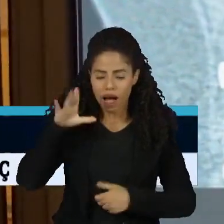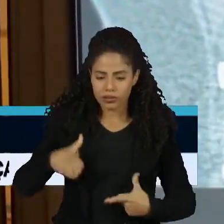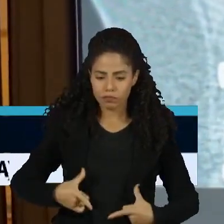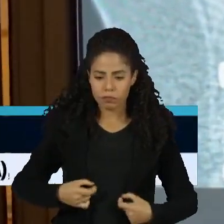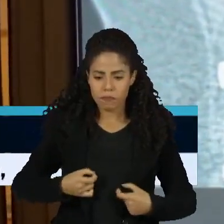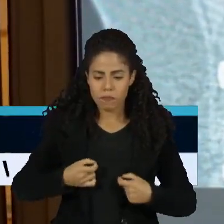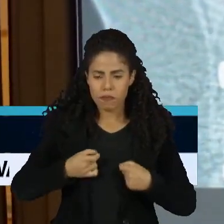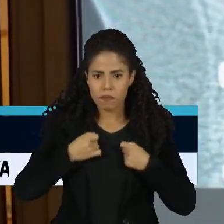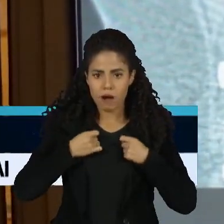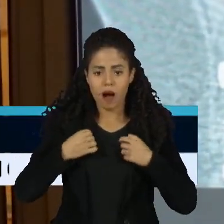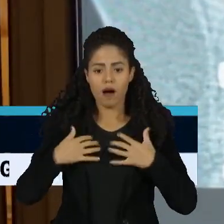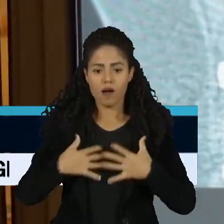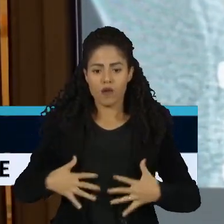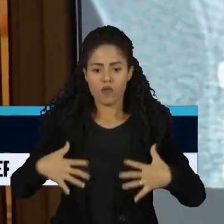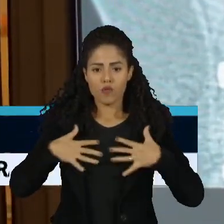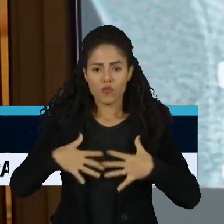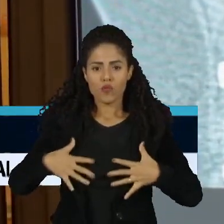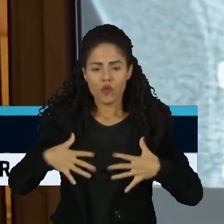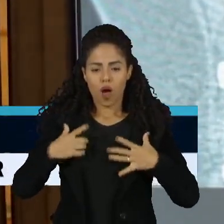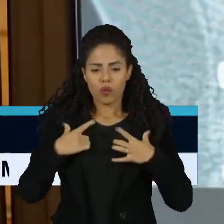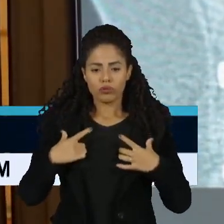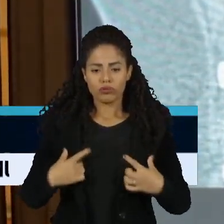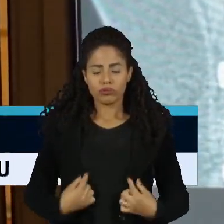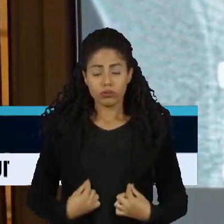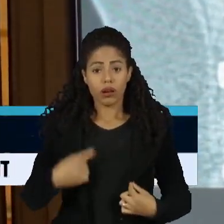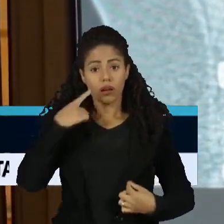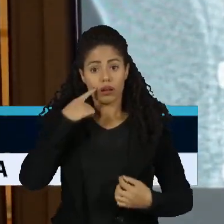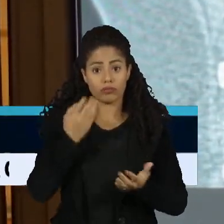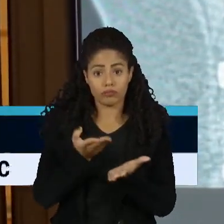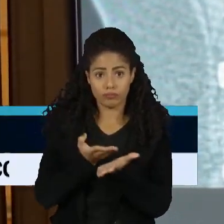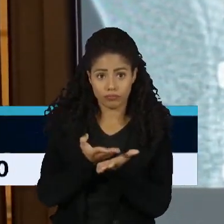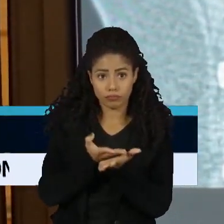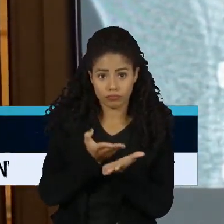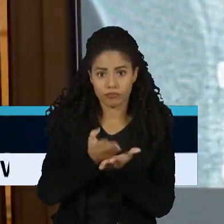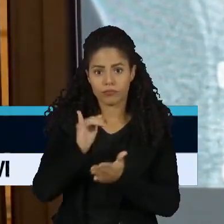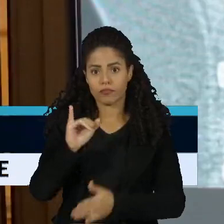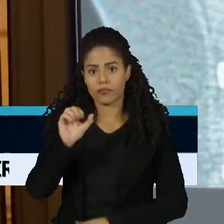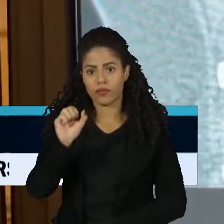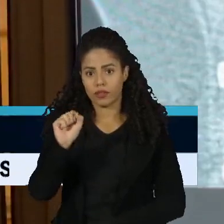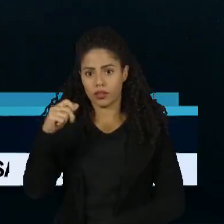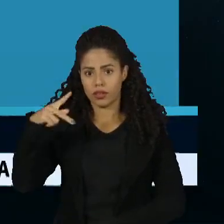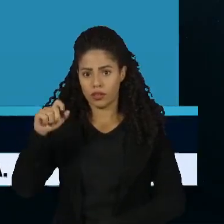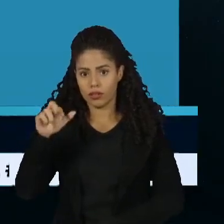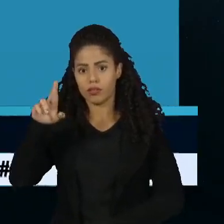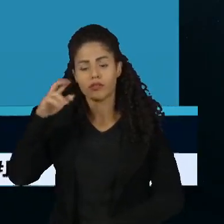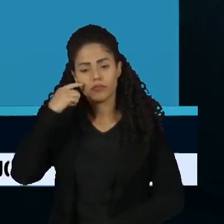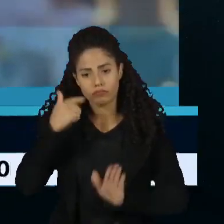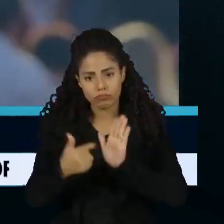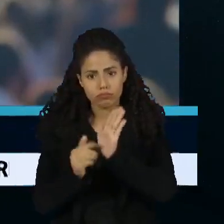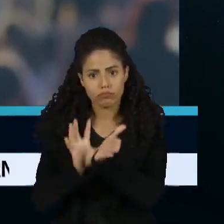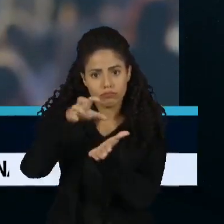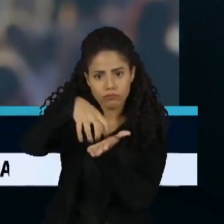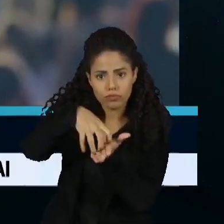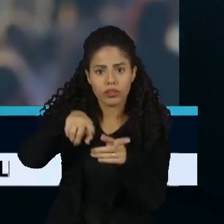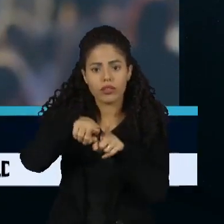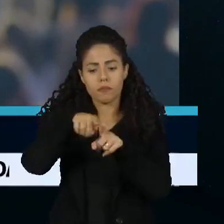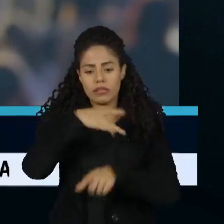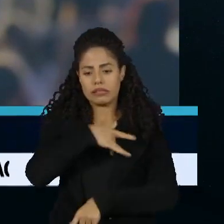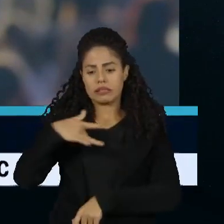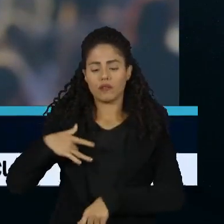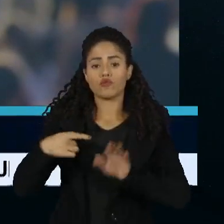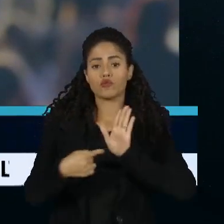mas é o que mais mata. Um estudo liderado pelo INSPER, com dados do Ministério da Saúde e da Agência Nacional de Saúde, mostra